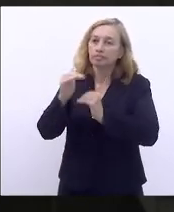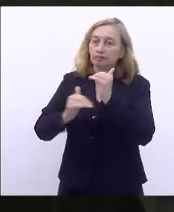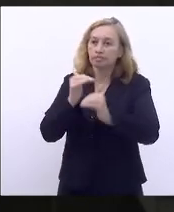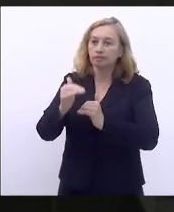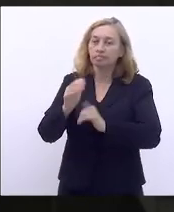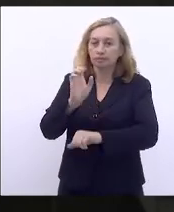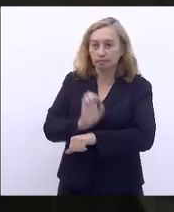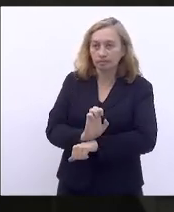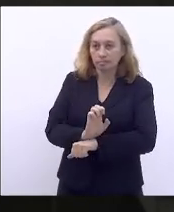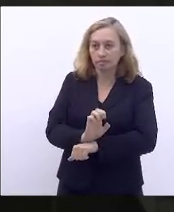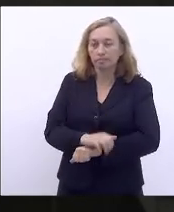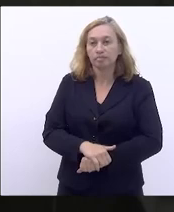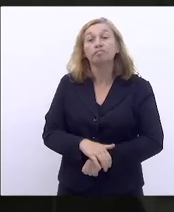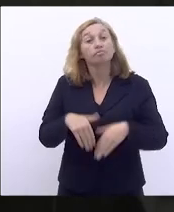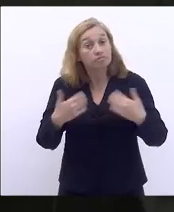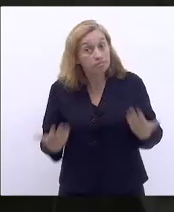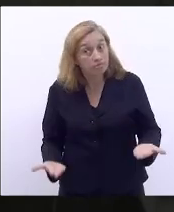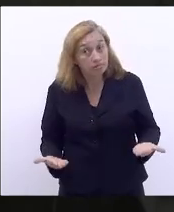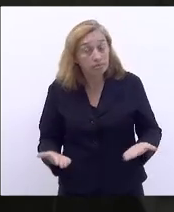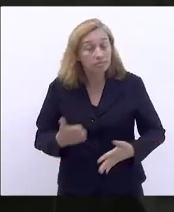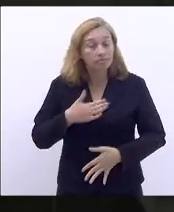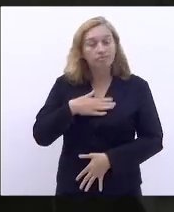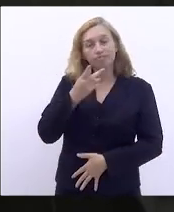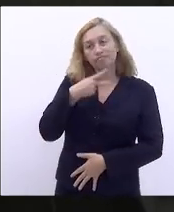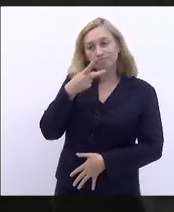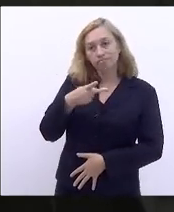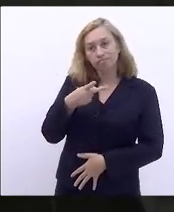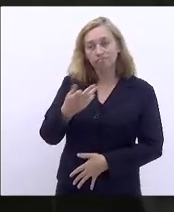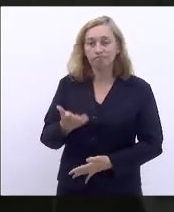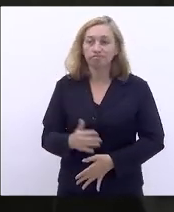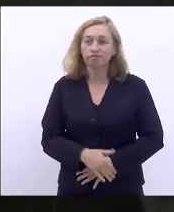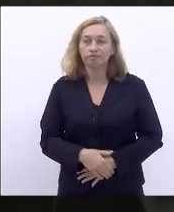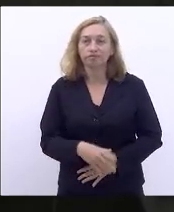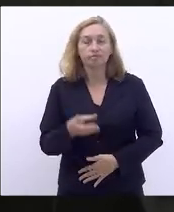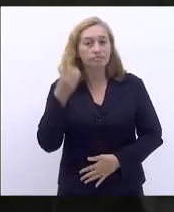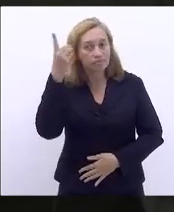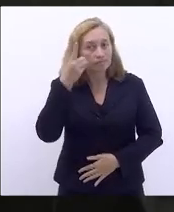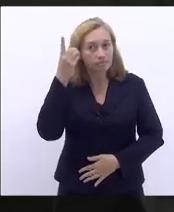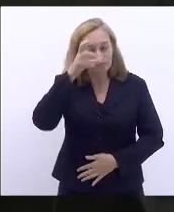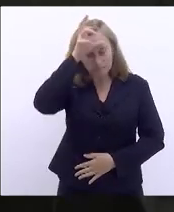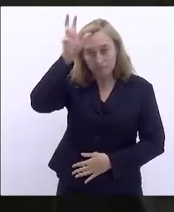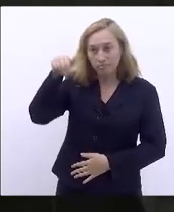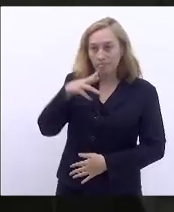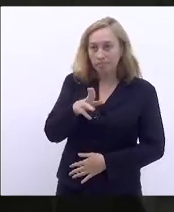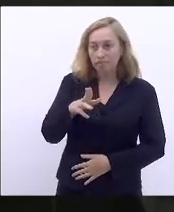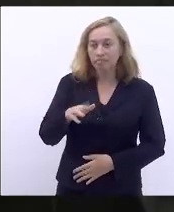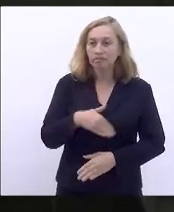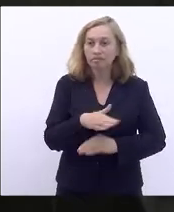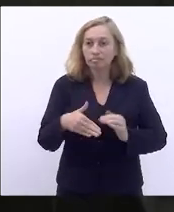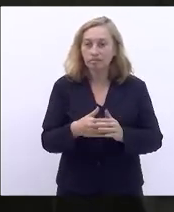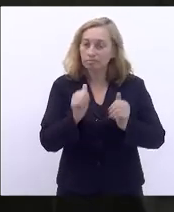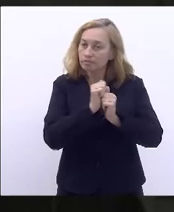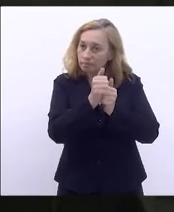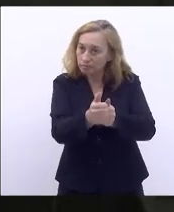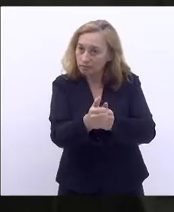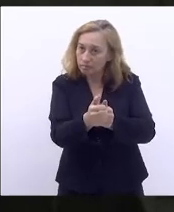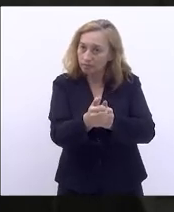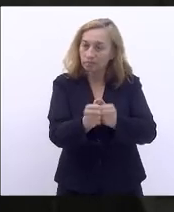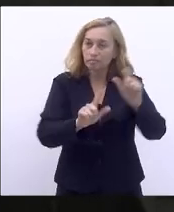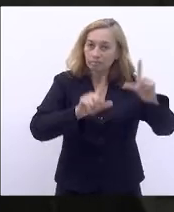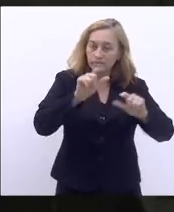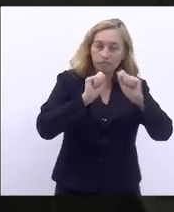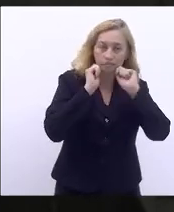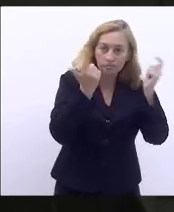desse Estado. Então, eram essas as minhas palavras, nobre deputada Tia Ju, e aqueles que nos acompanham pela